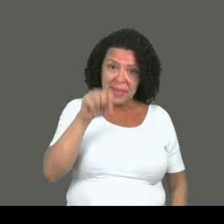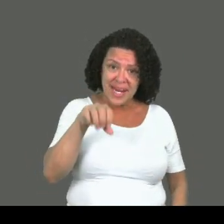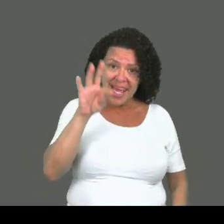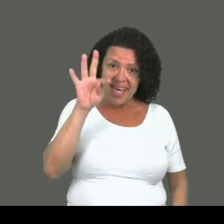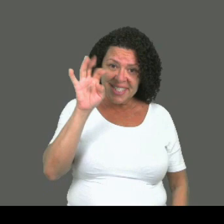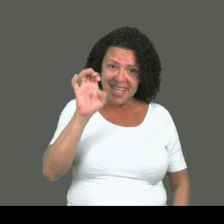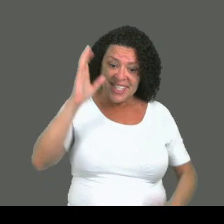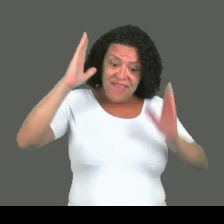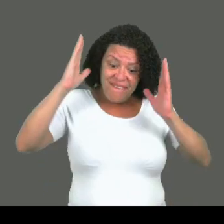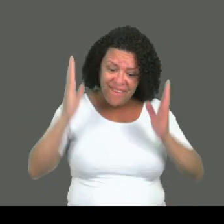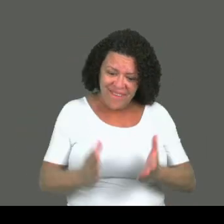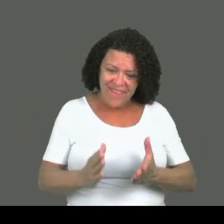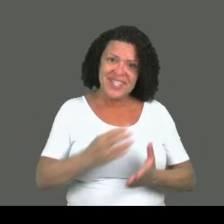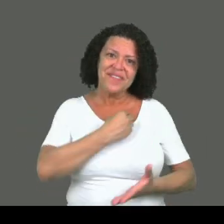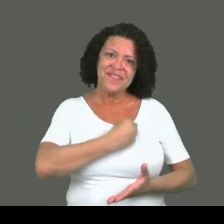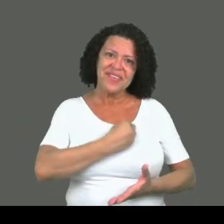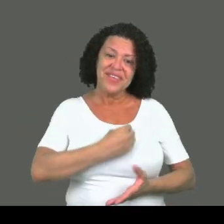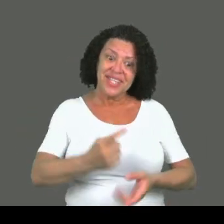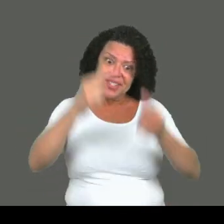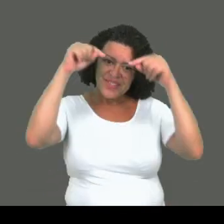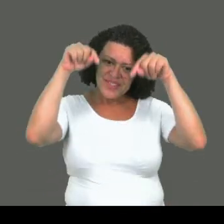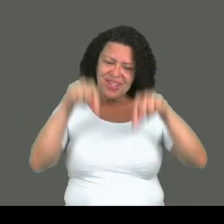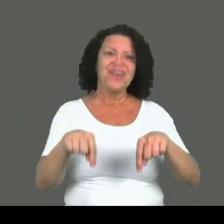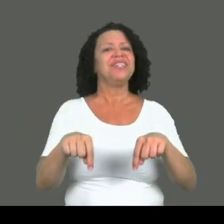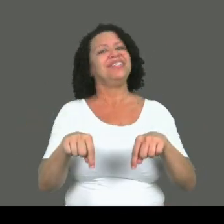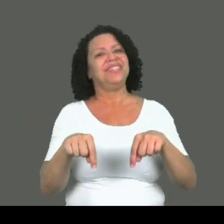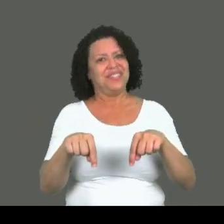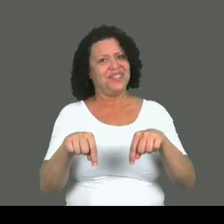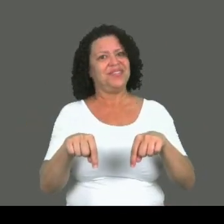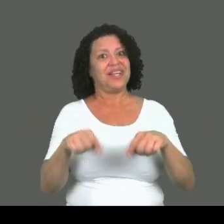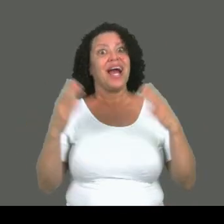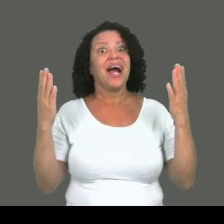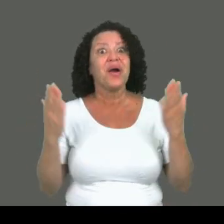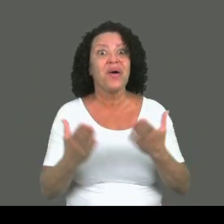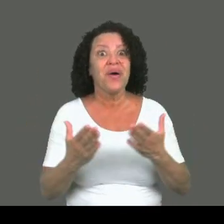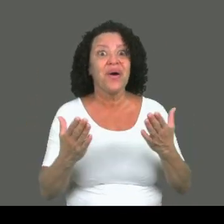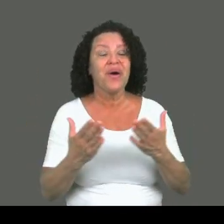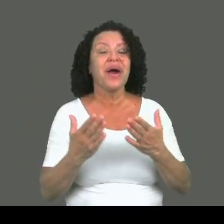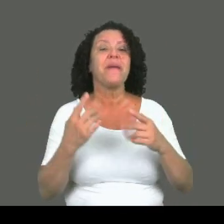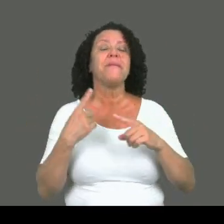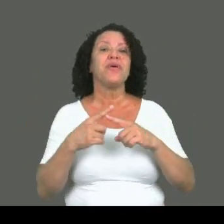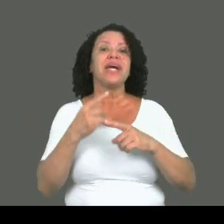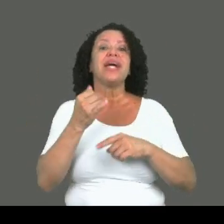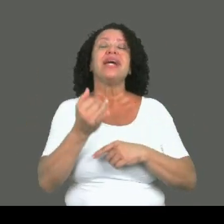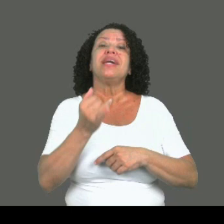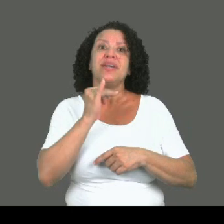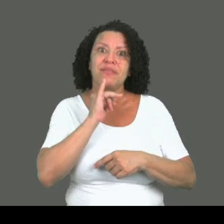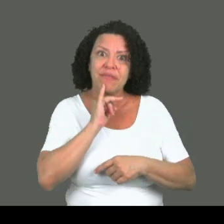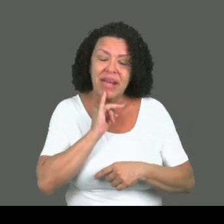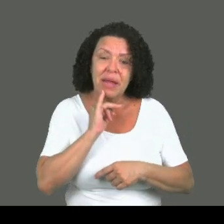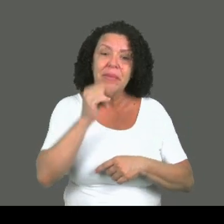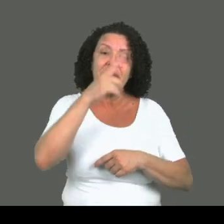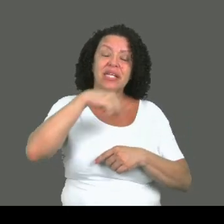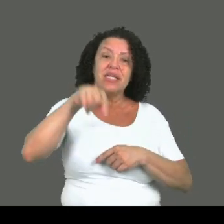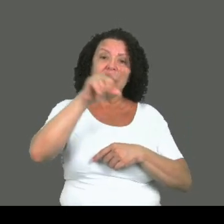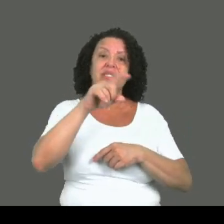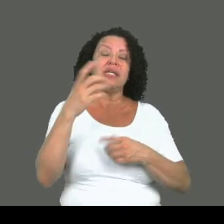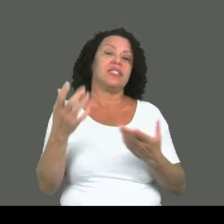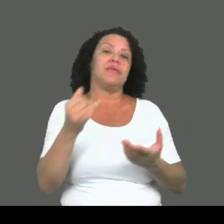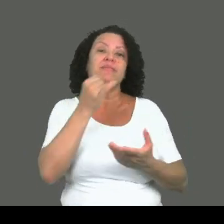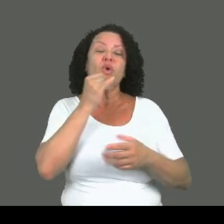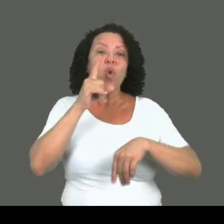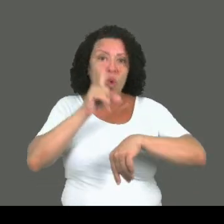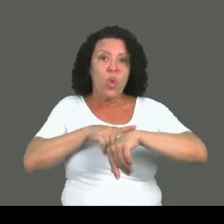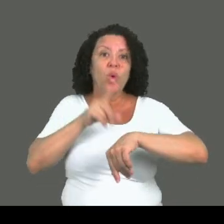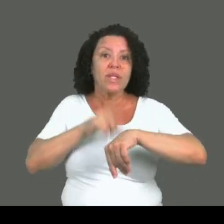conectado, vivenciando o momento, vivenciando o agora. Porque, infelizmente, a gente acaba utilizando o